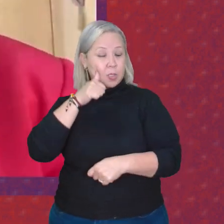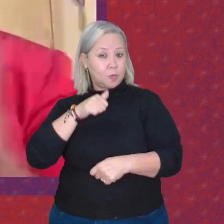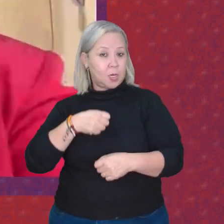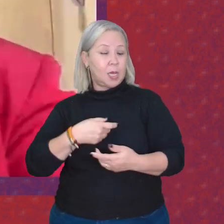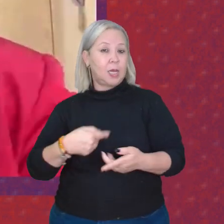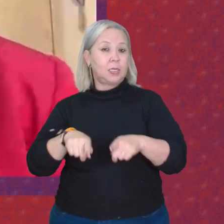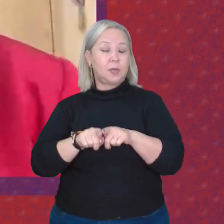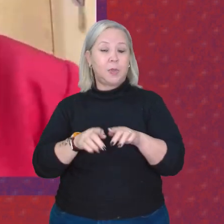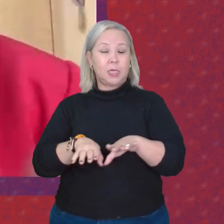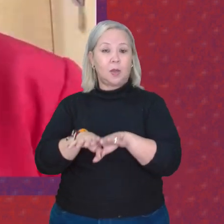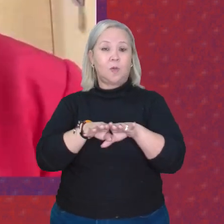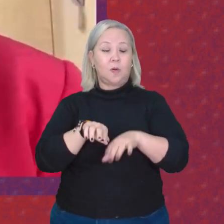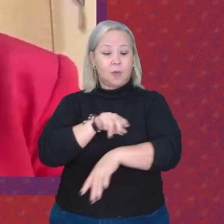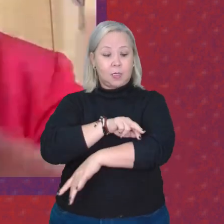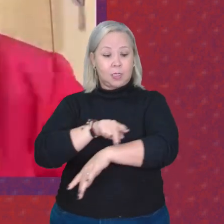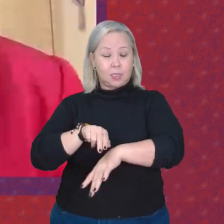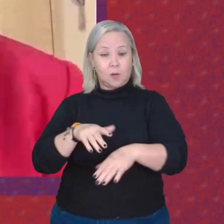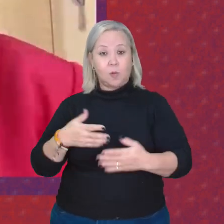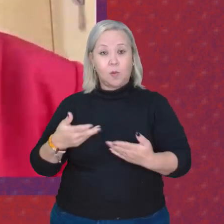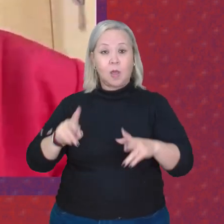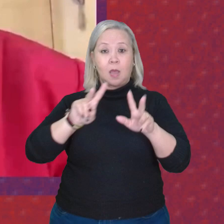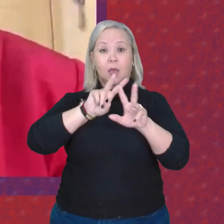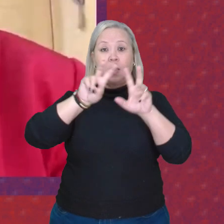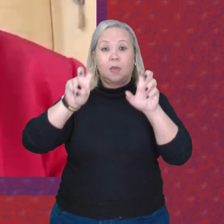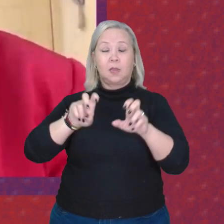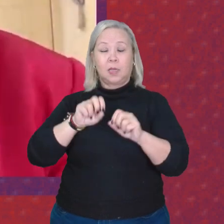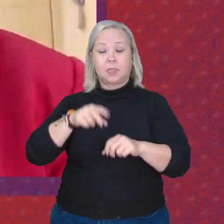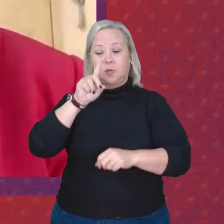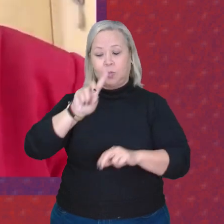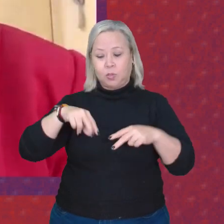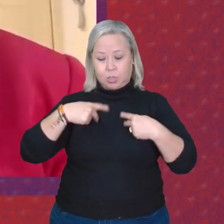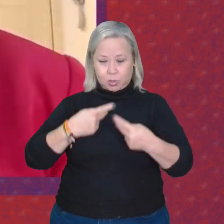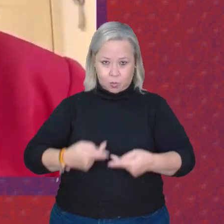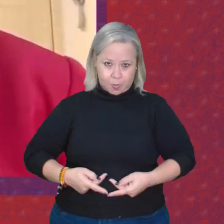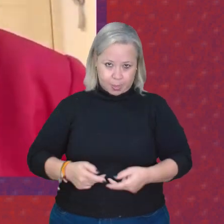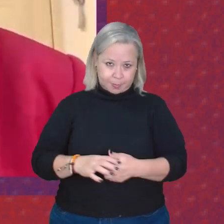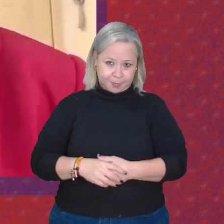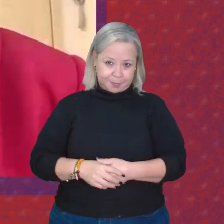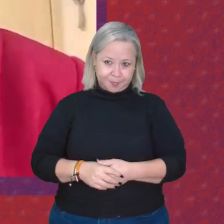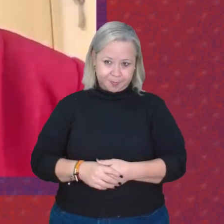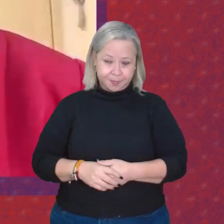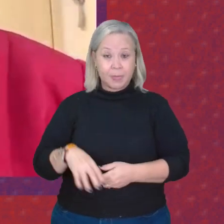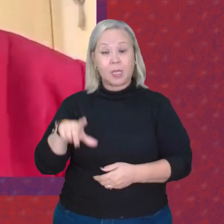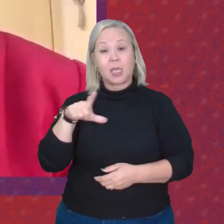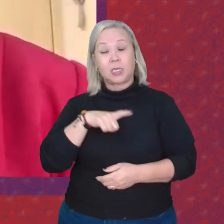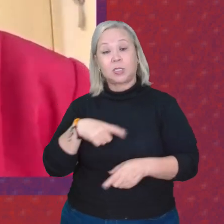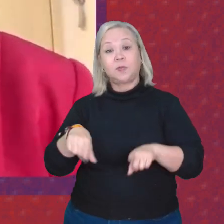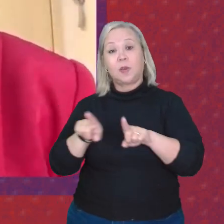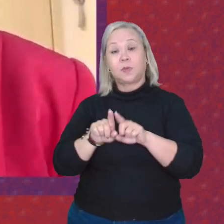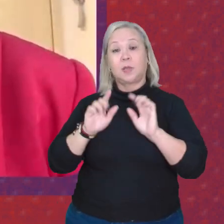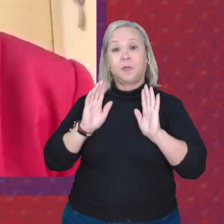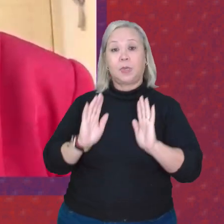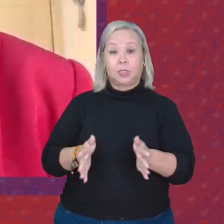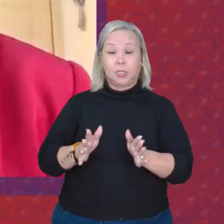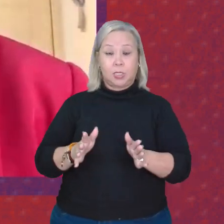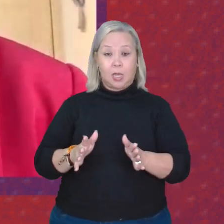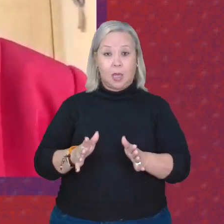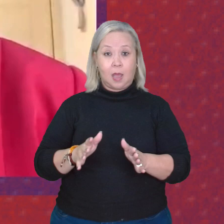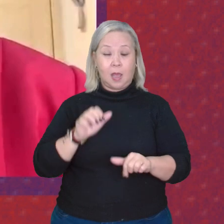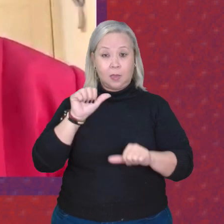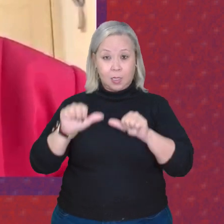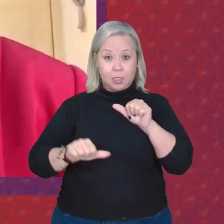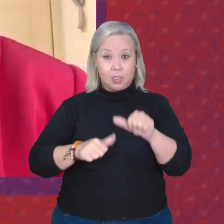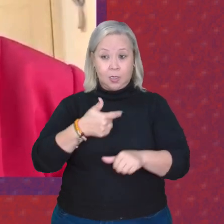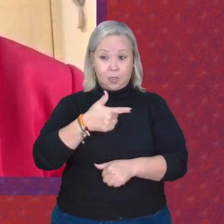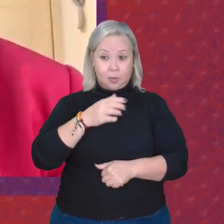na igualdade racial, quanto na questão dos direitos humanos. E tivemos também já a alteração do